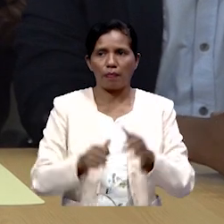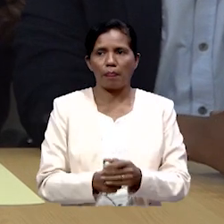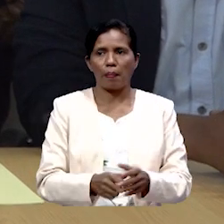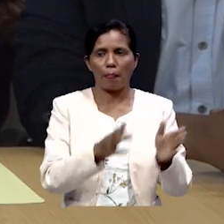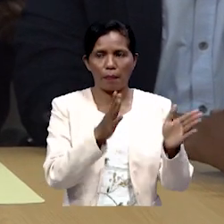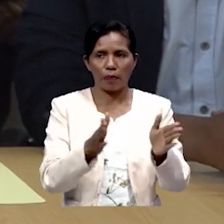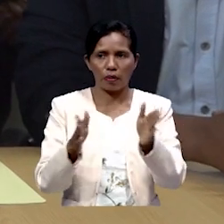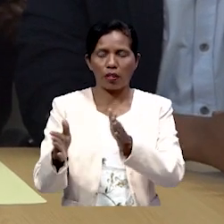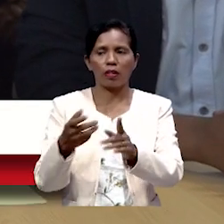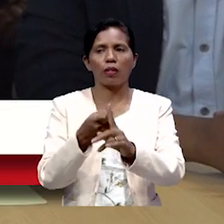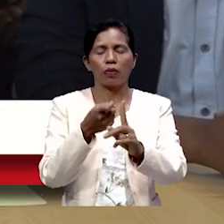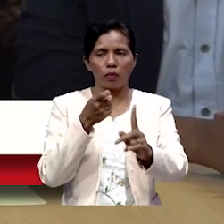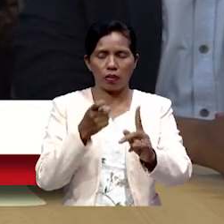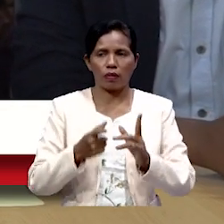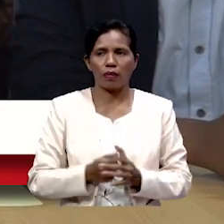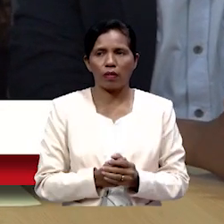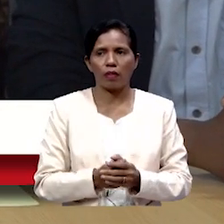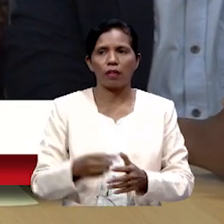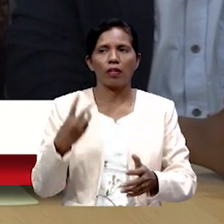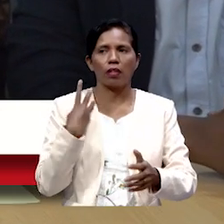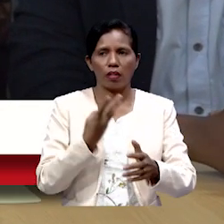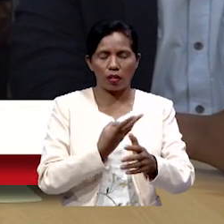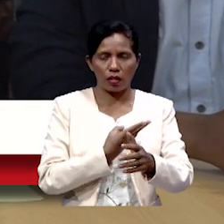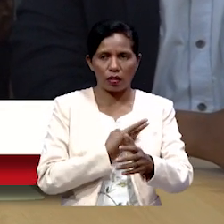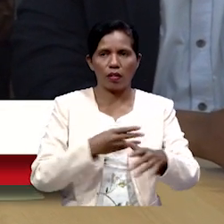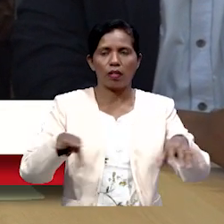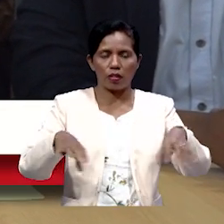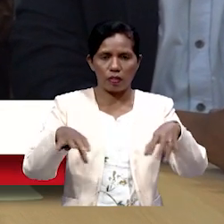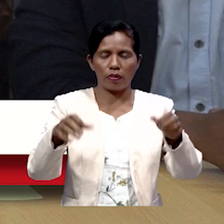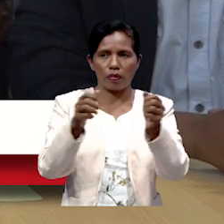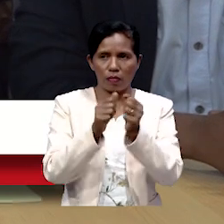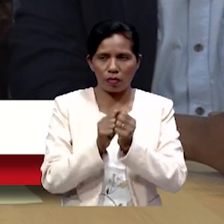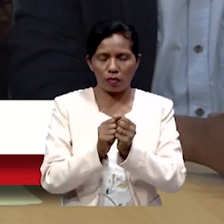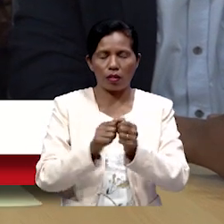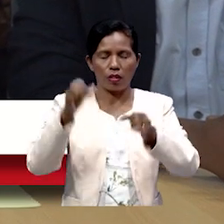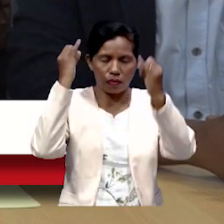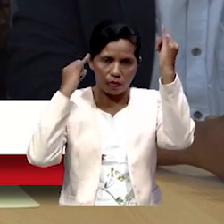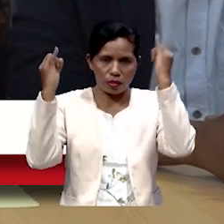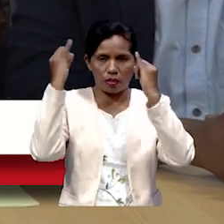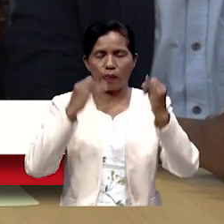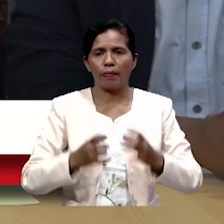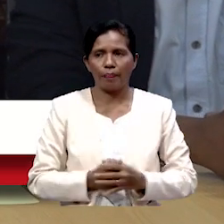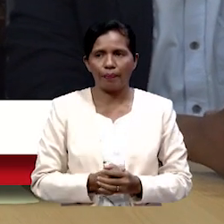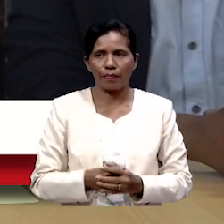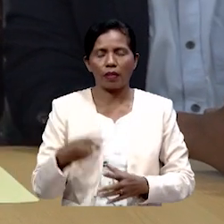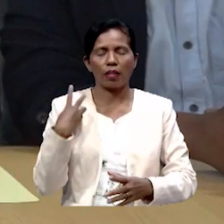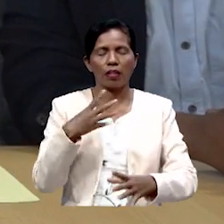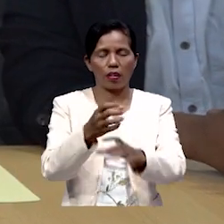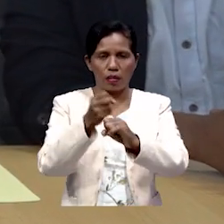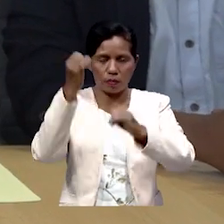inicia mai husi itene serviço piquete ho serviço informação policial. Ita simu